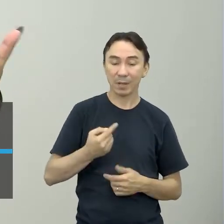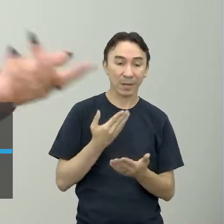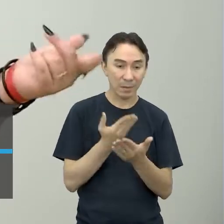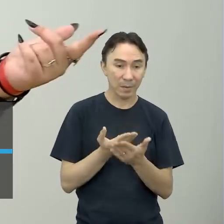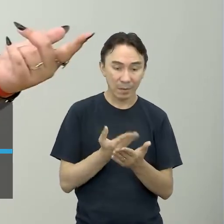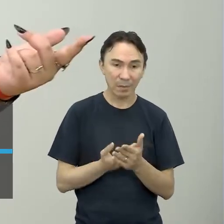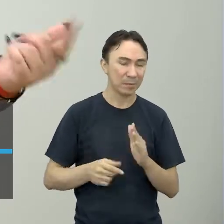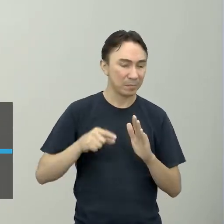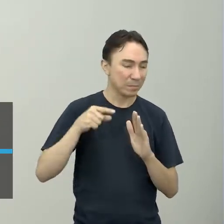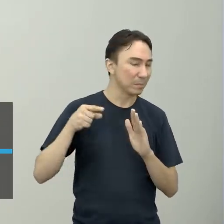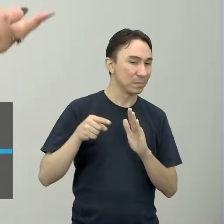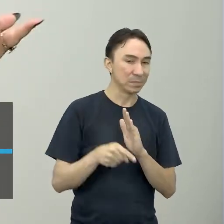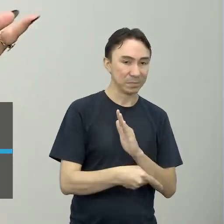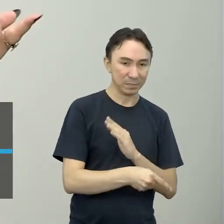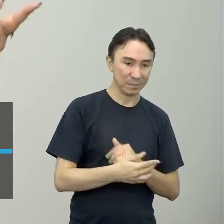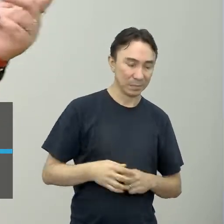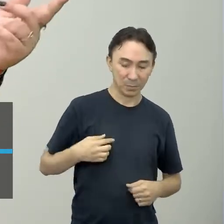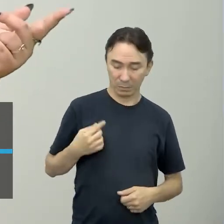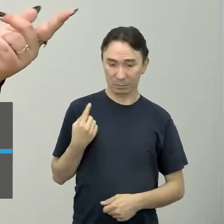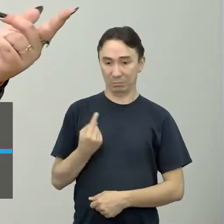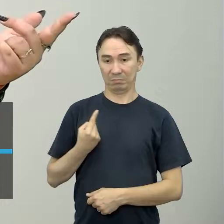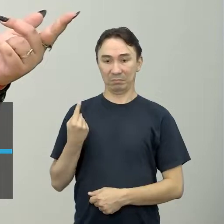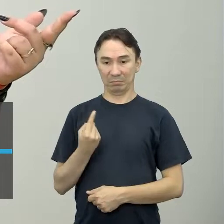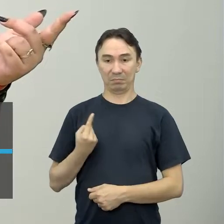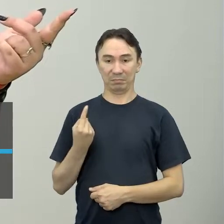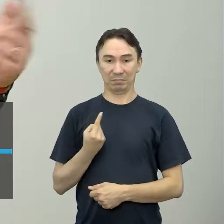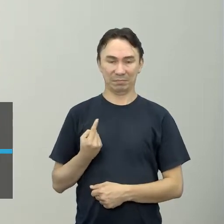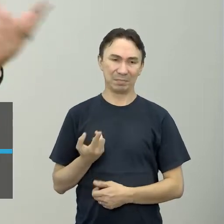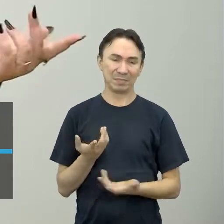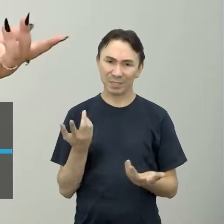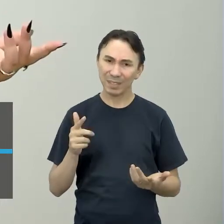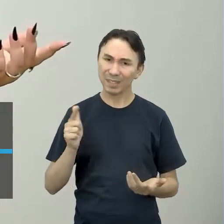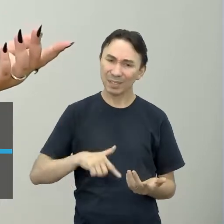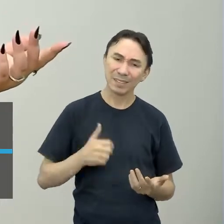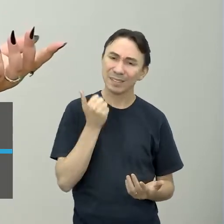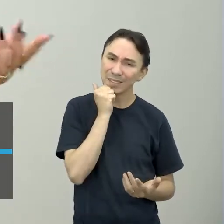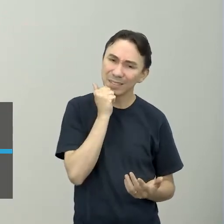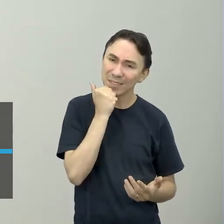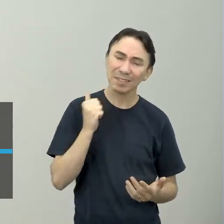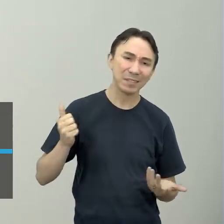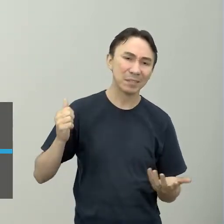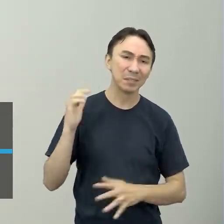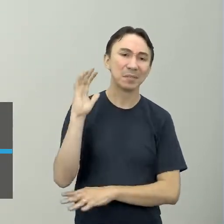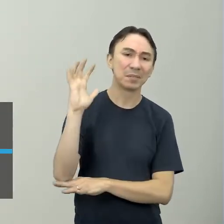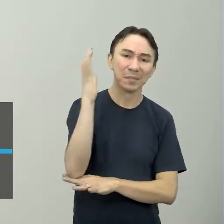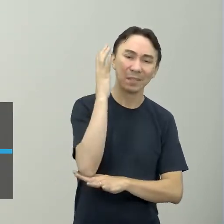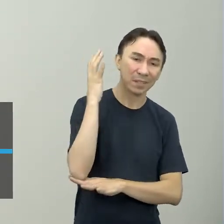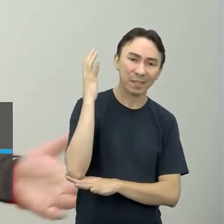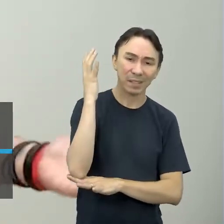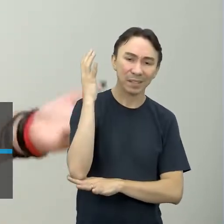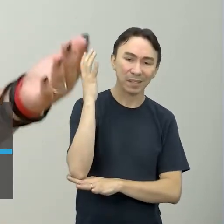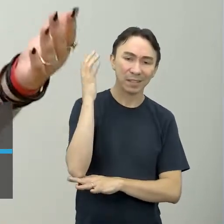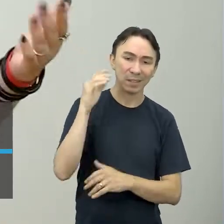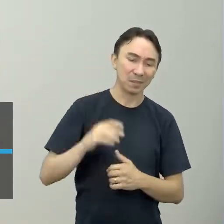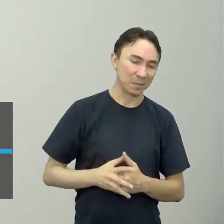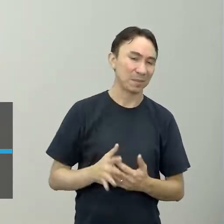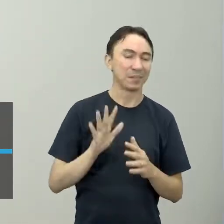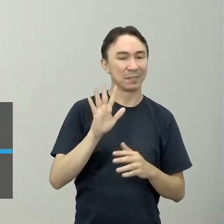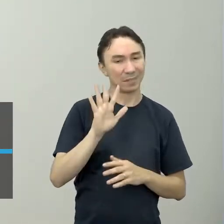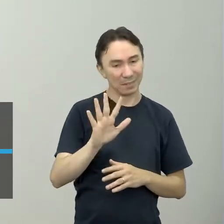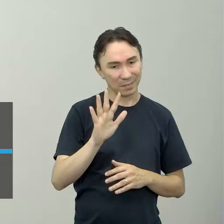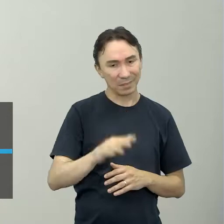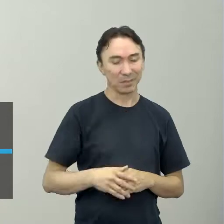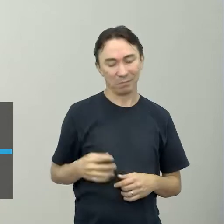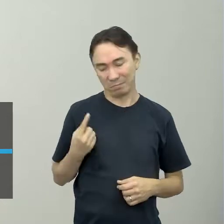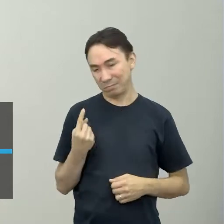porque você vai falar, o que você está fazendo aí, sua maluca, numa aula de Ciências da Natureza? Como você sabe, eu estou em todas, mas chamei especialistas, porque eu nunca